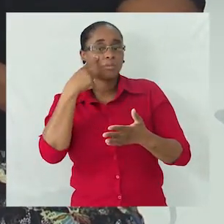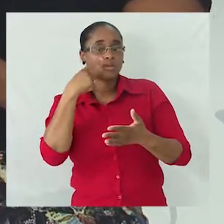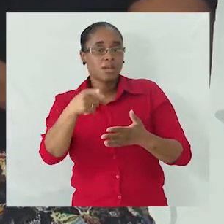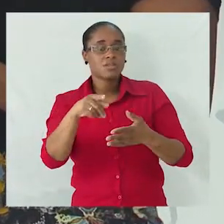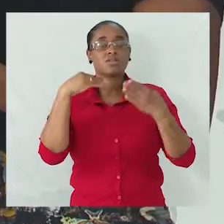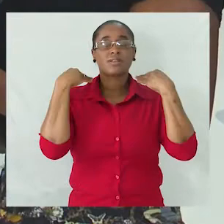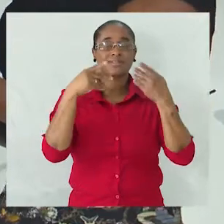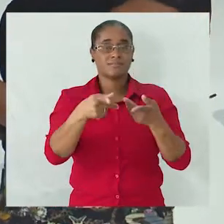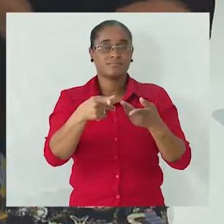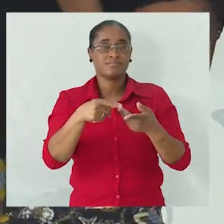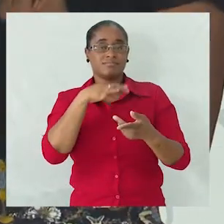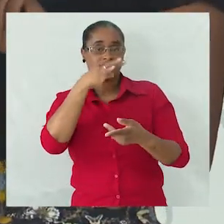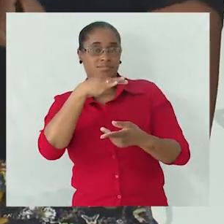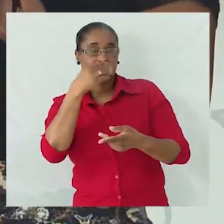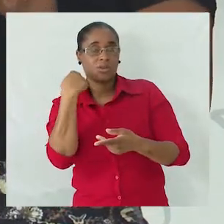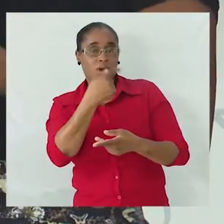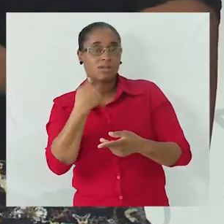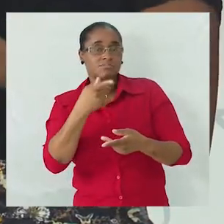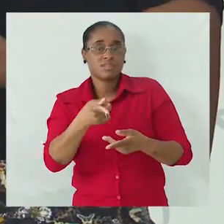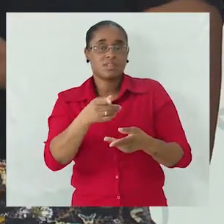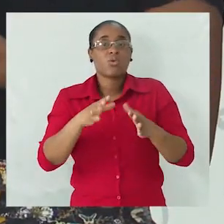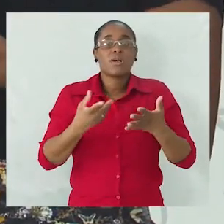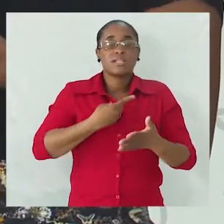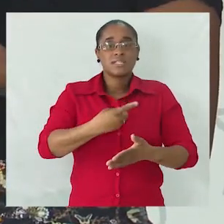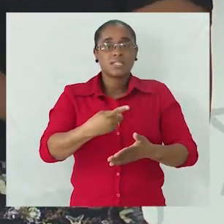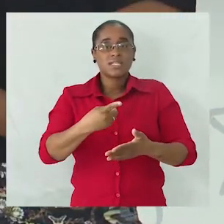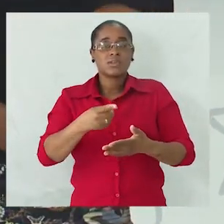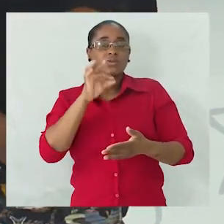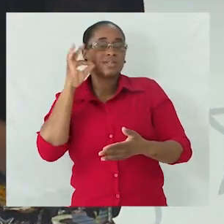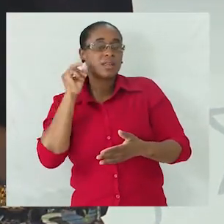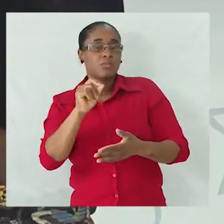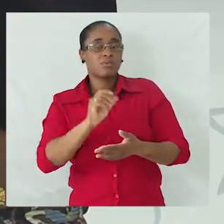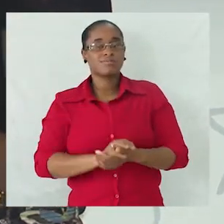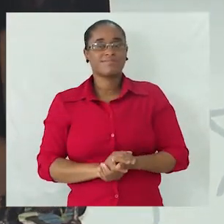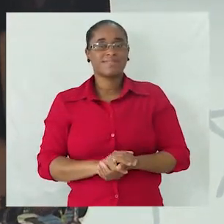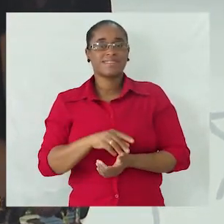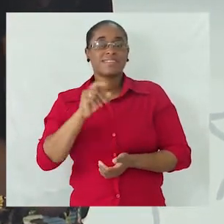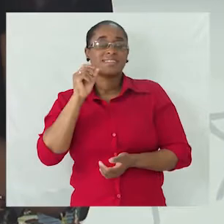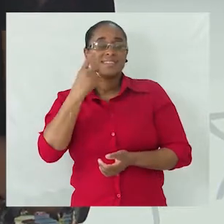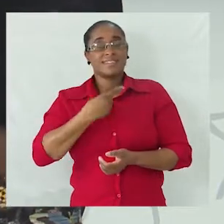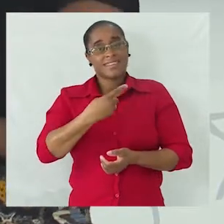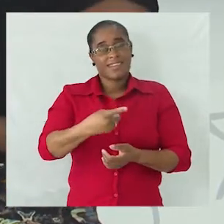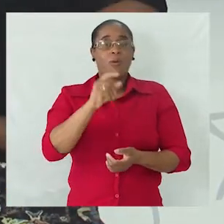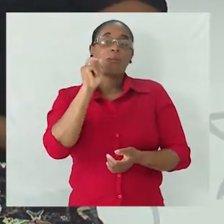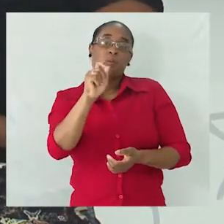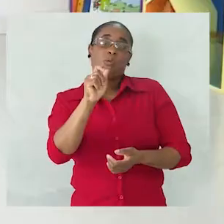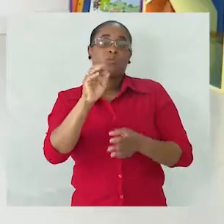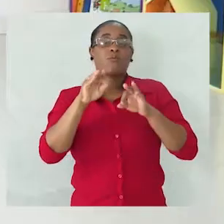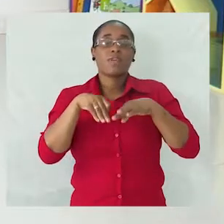declaração da oralidade. Neste caso, qual seria o sinal de pontuação? Seria o ponto